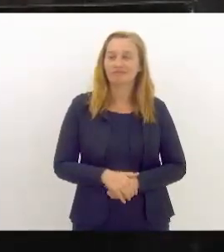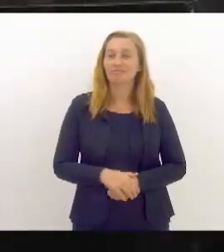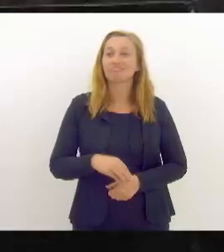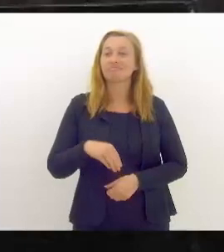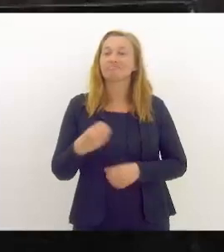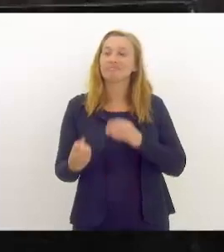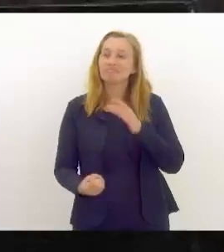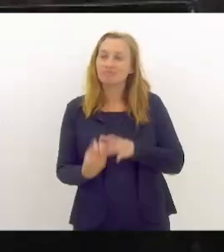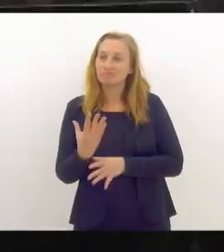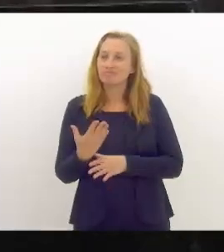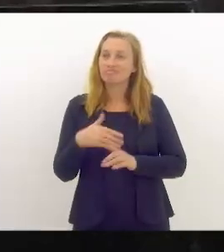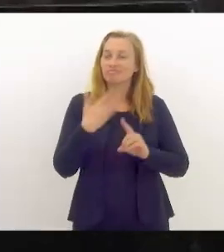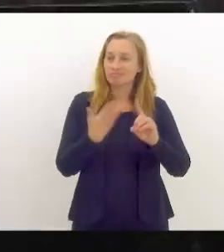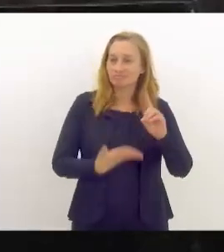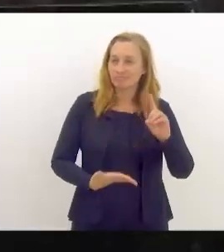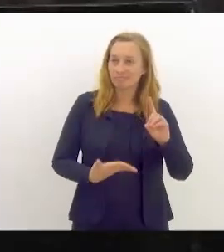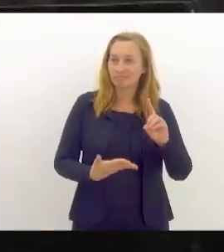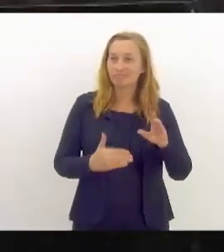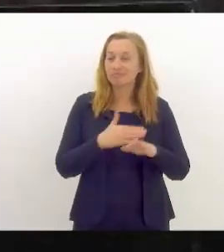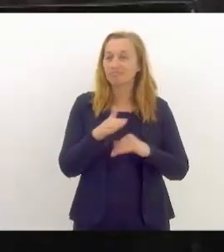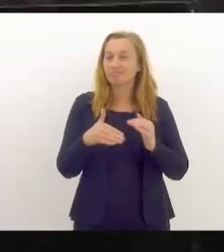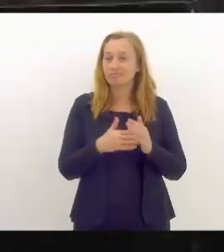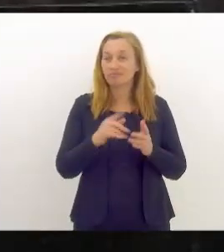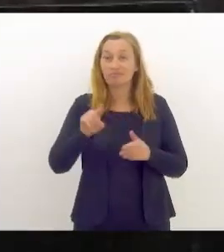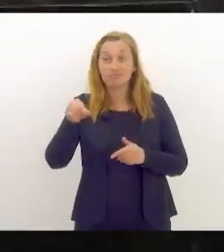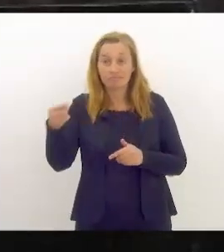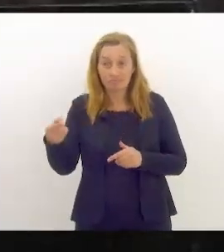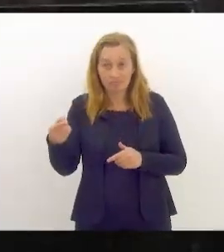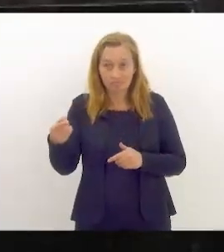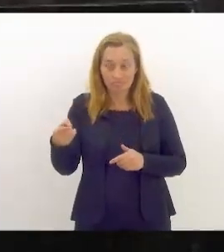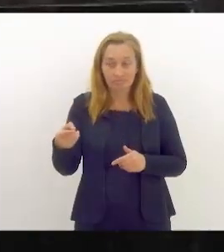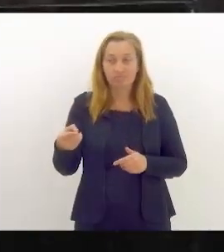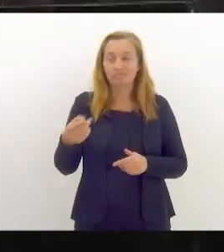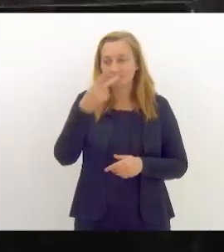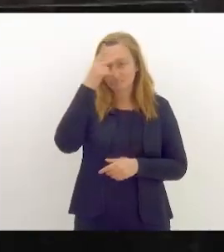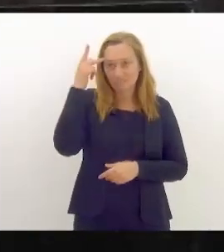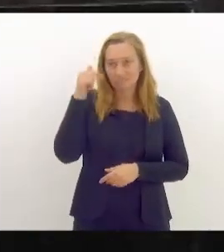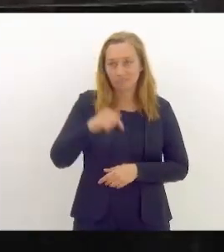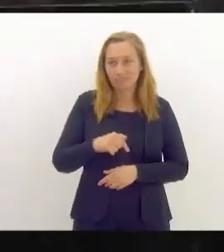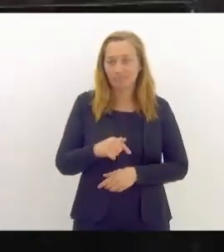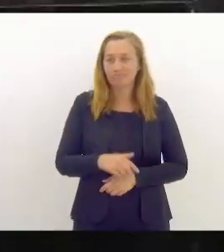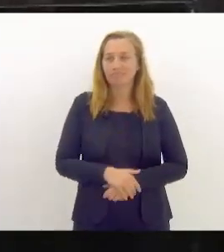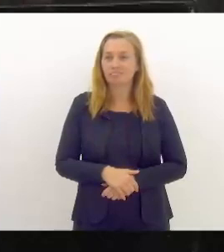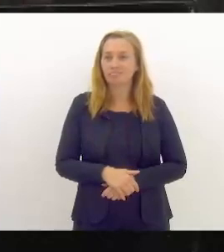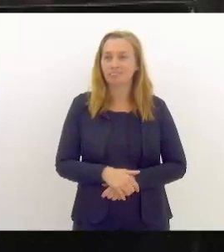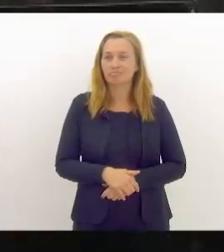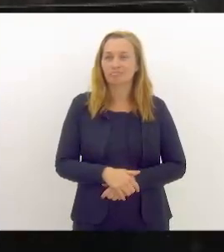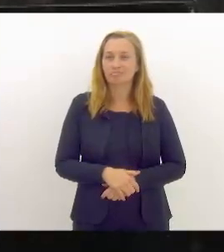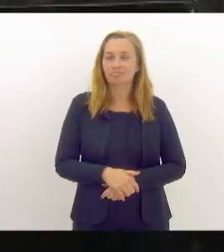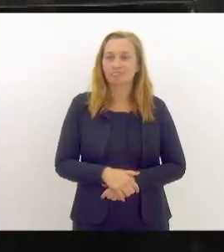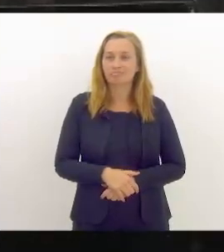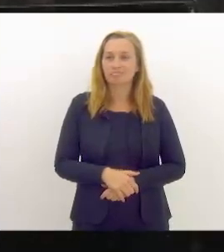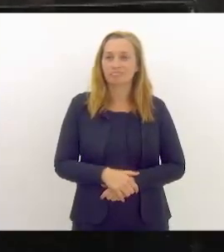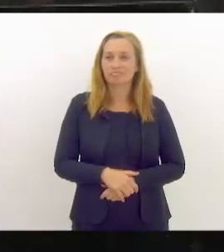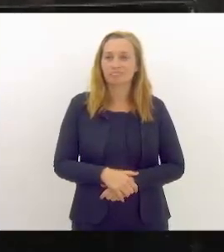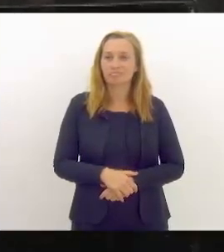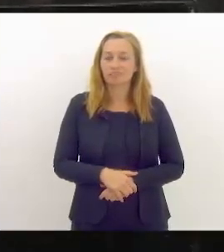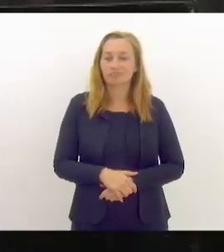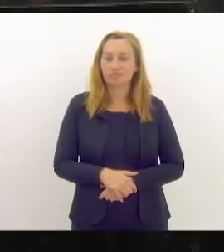homenagem a todas as outras autoridades aqui presentes a Antônio Alvarenga